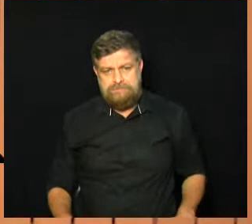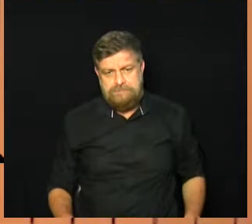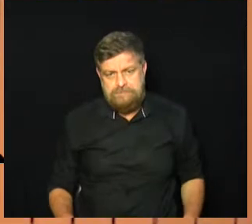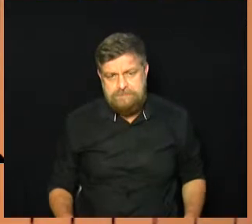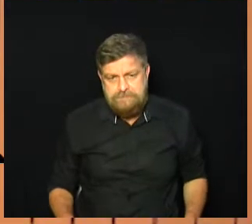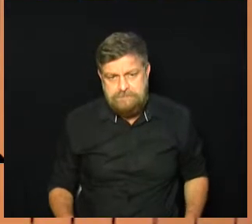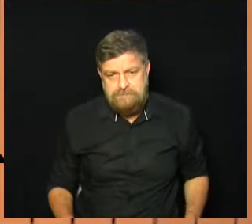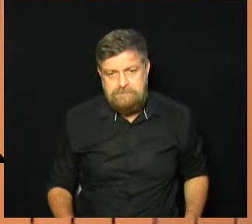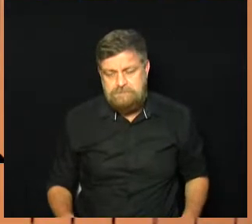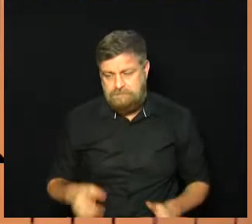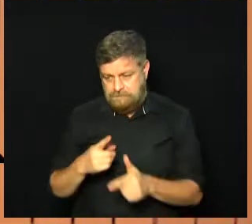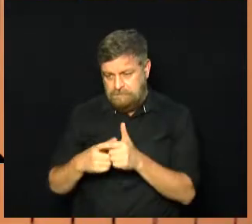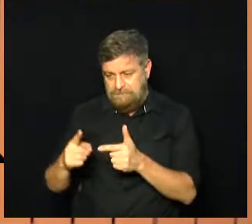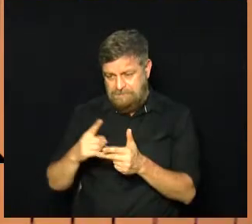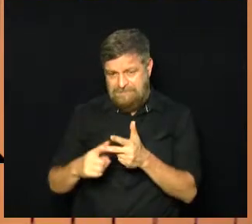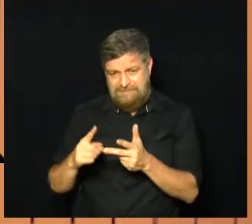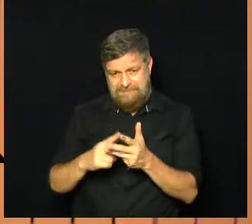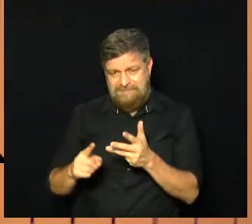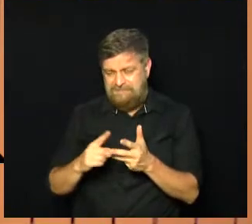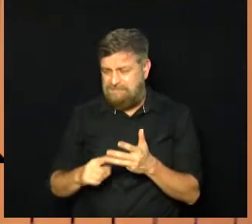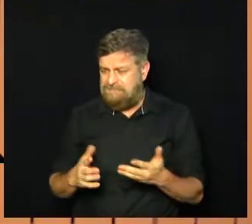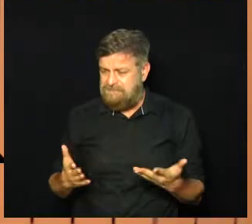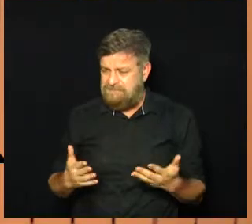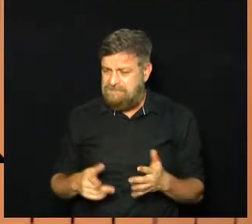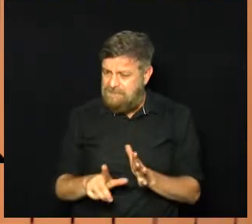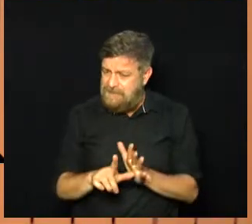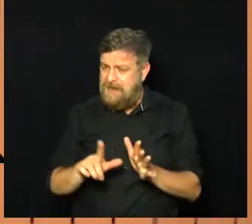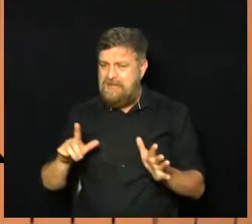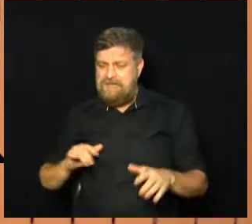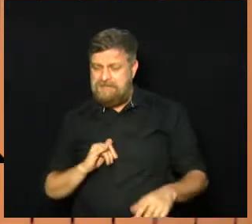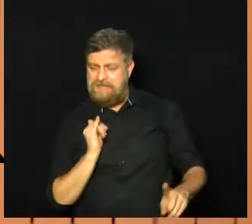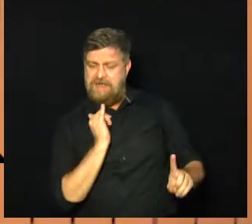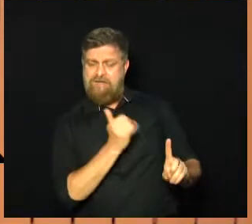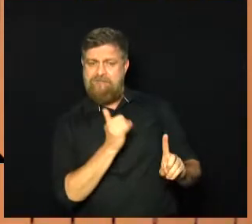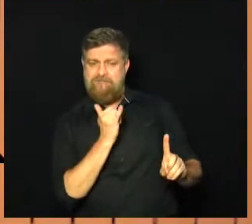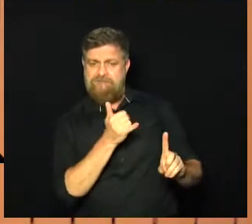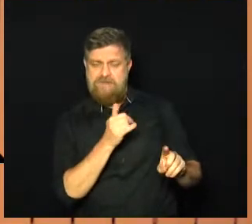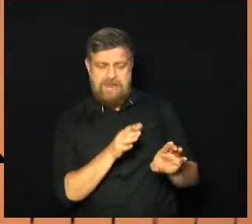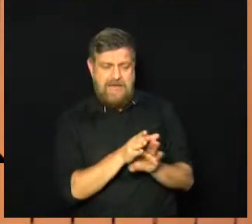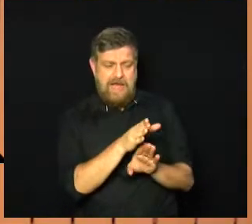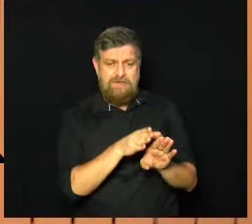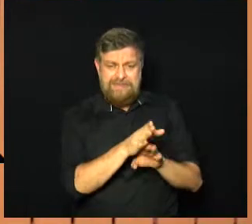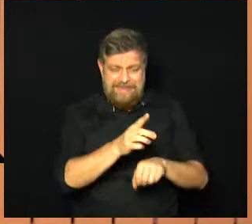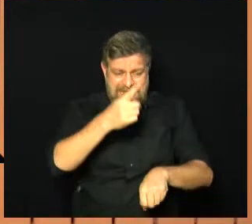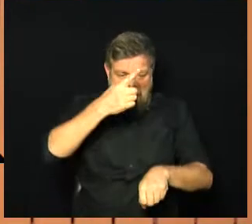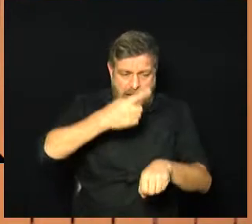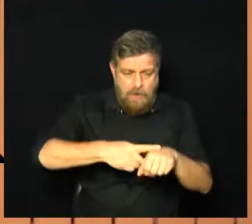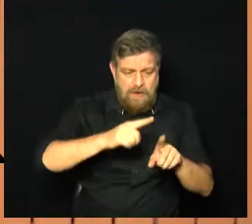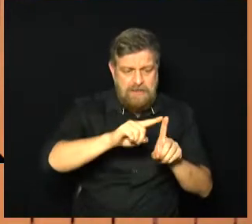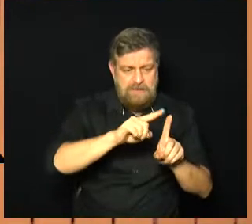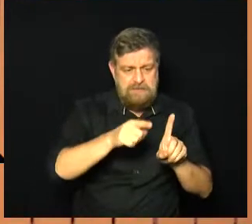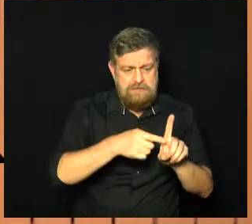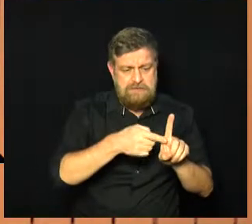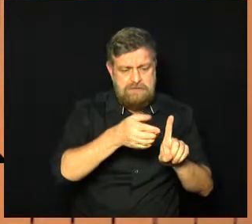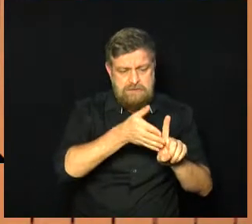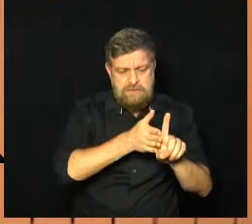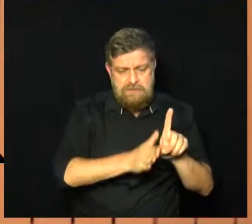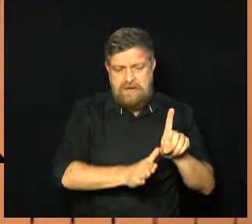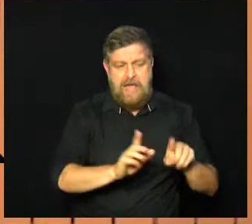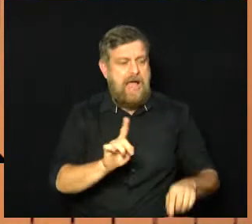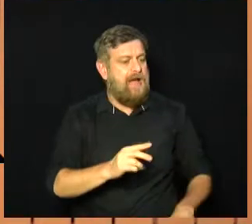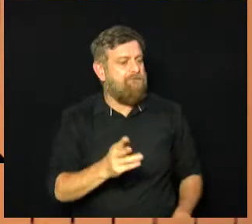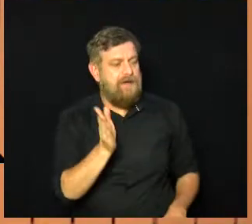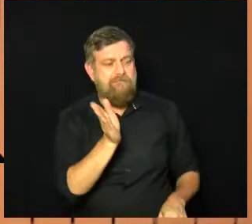esse tipo de coisa deveria ser avisada com antecedência, né? Como que no dia do parto você sabe que ele pode ser adiado